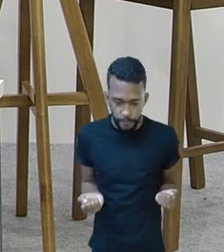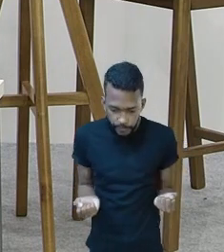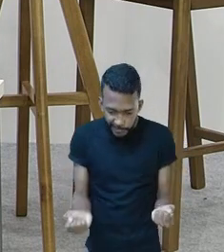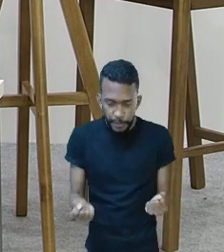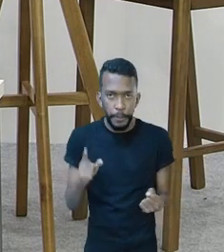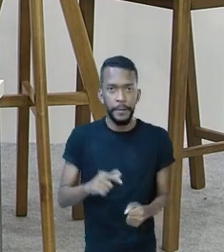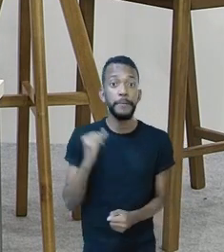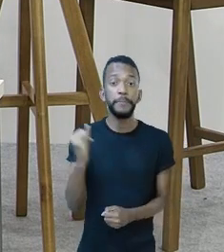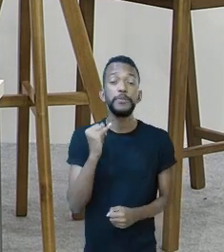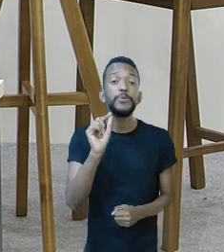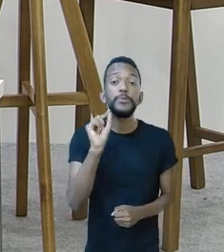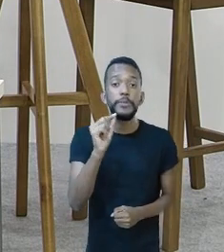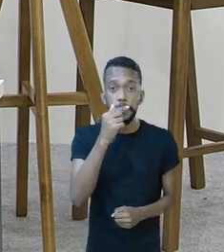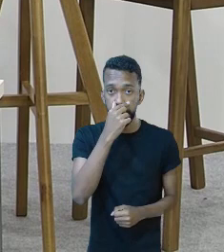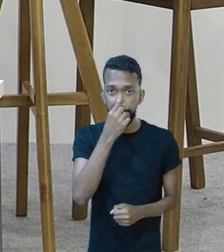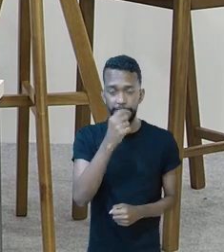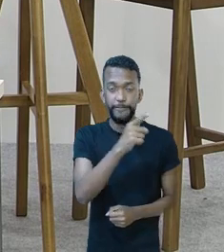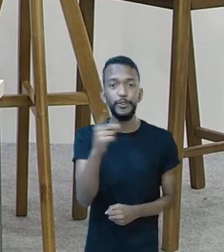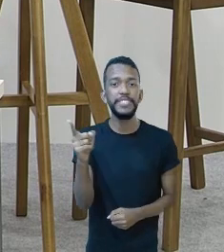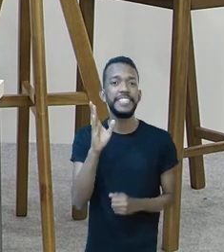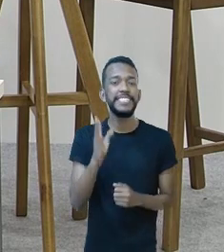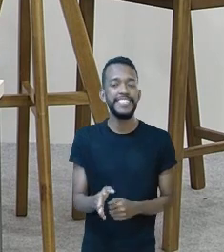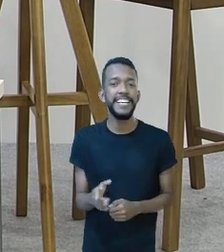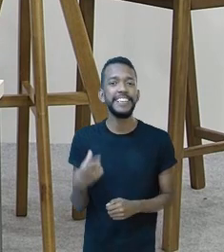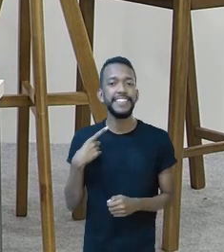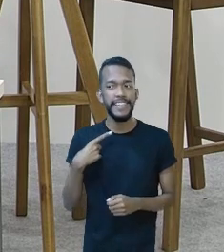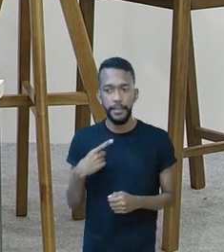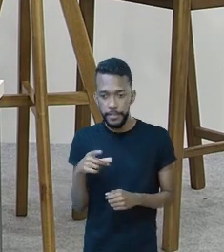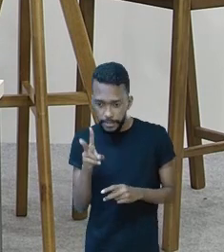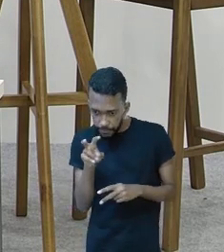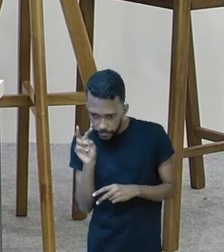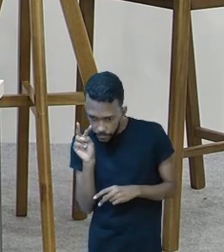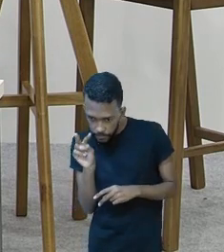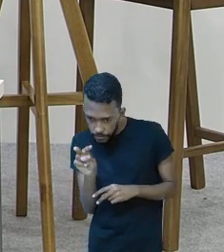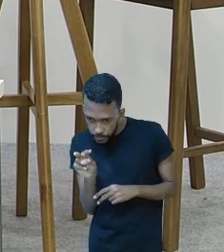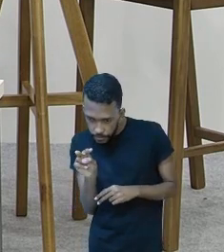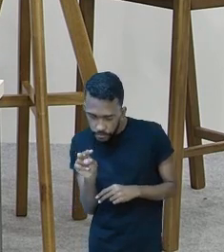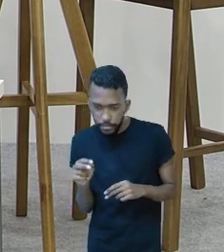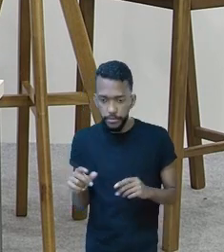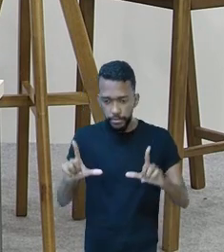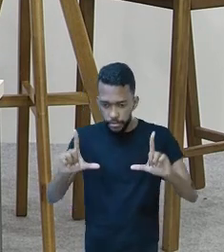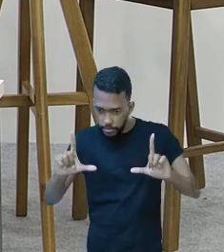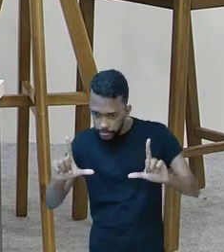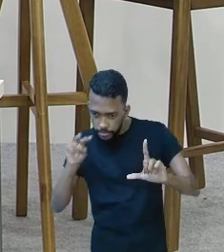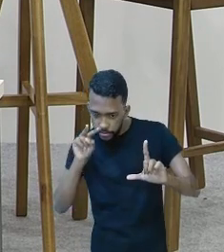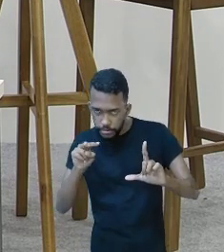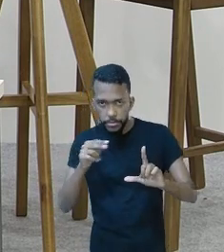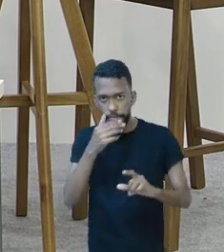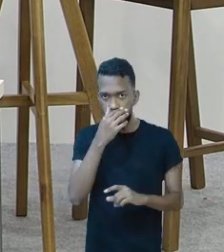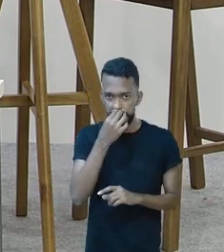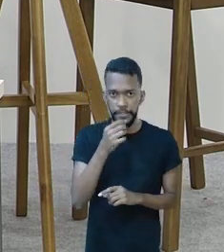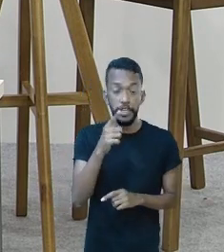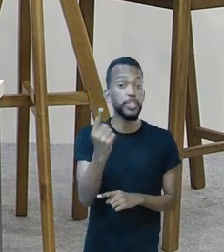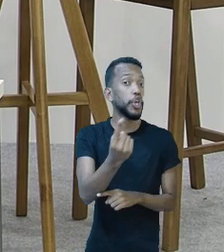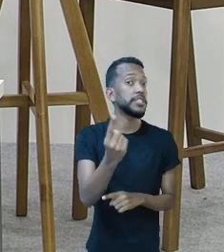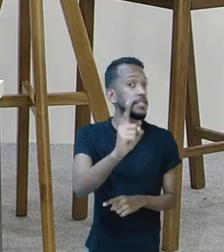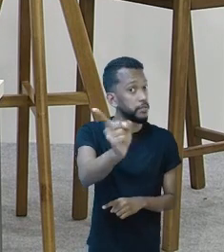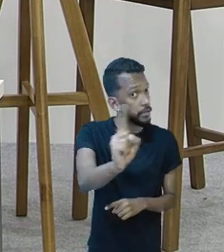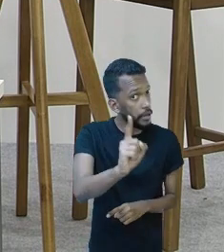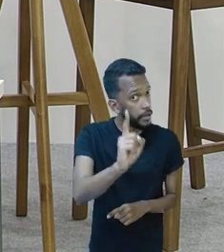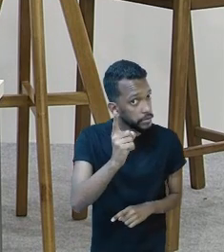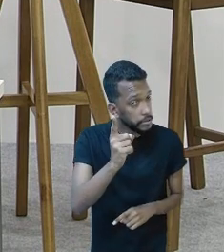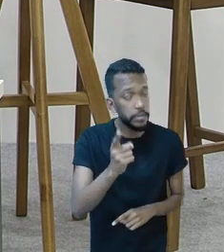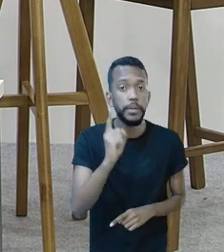é importante que você fique sempre olhando pelo vidro. 5º ano, não faz isso sozinho,